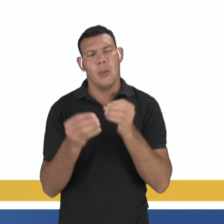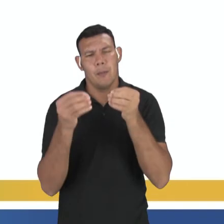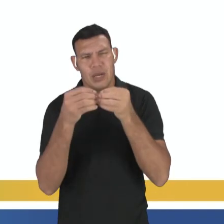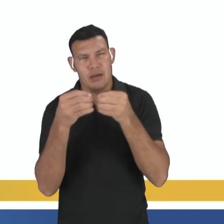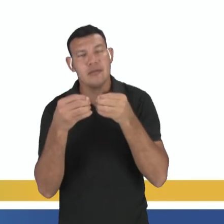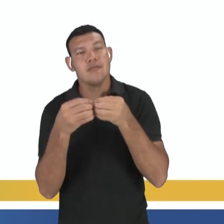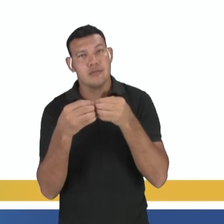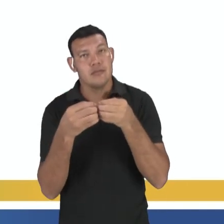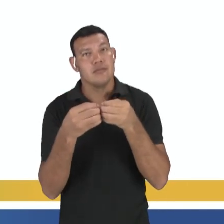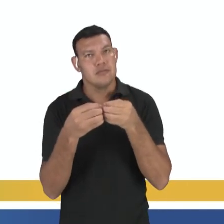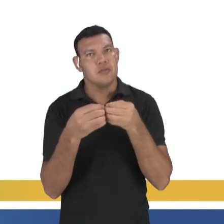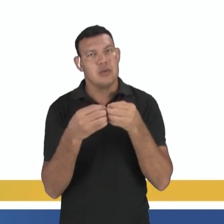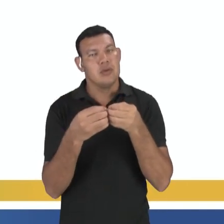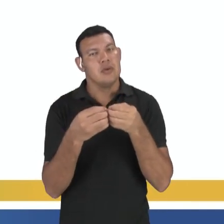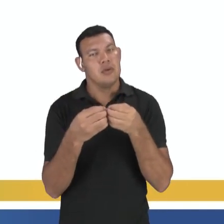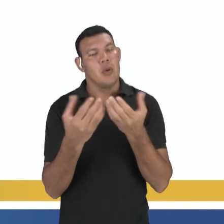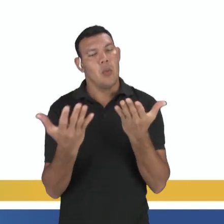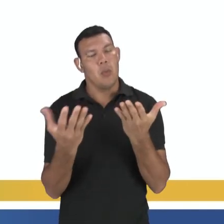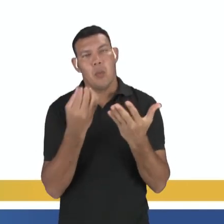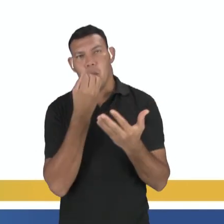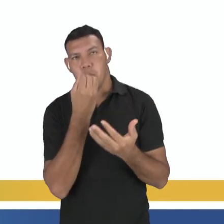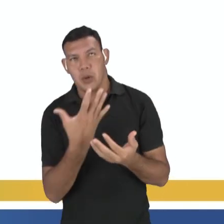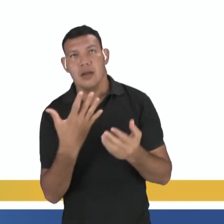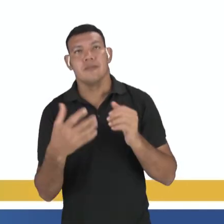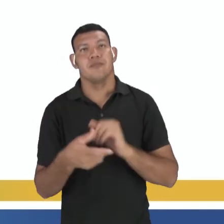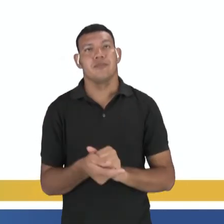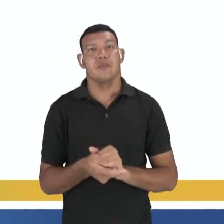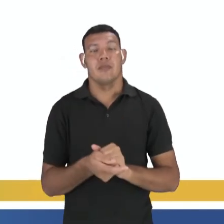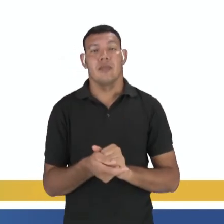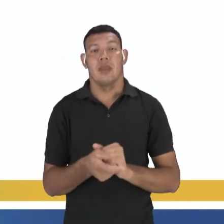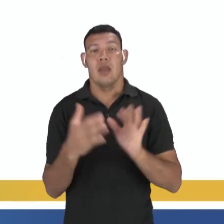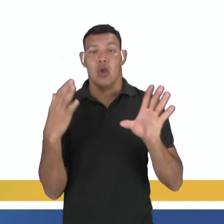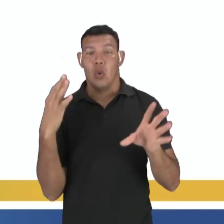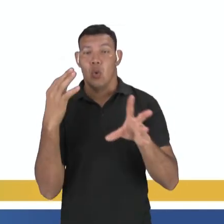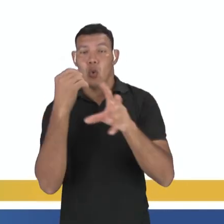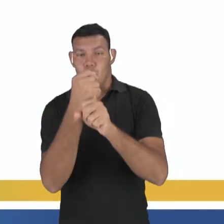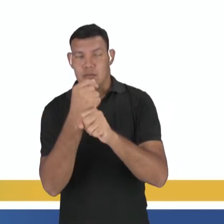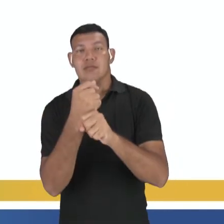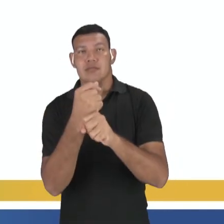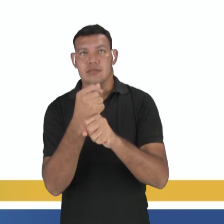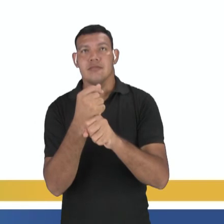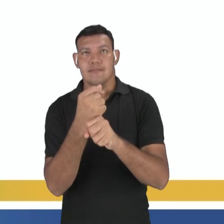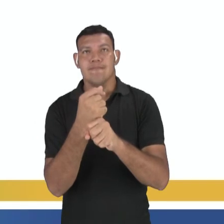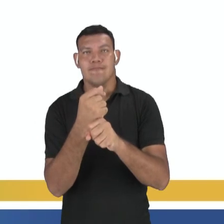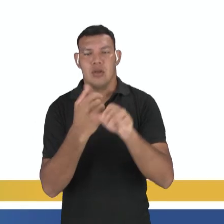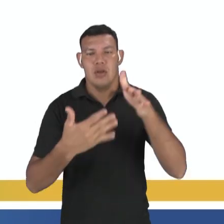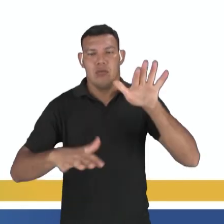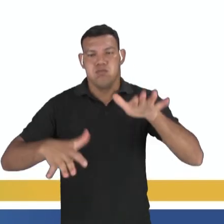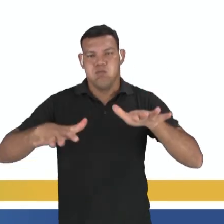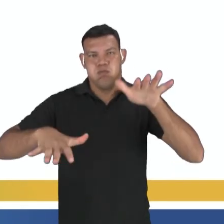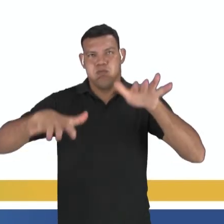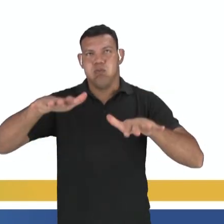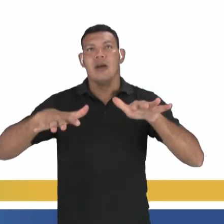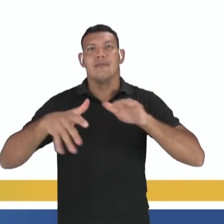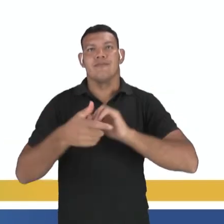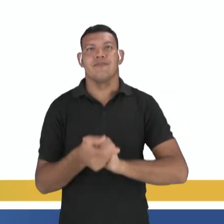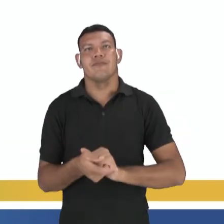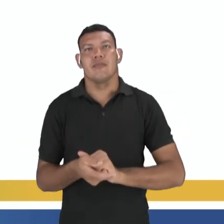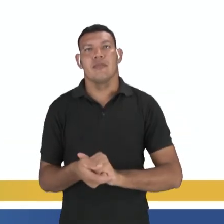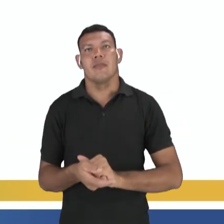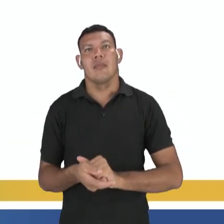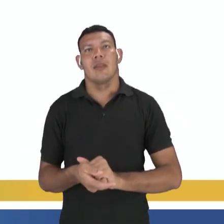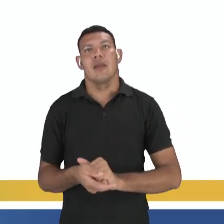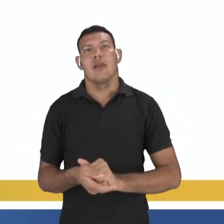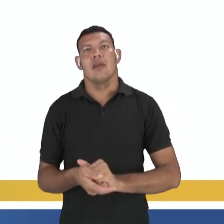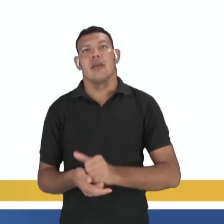né? Isso é um bom indicativo. A média é a soma das notas, tudo dividido para 5. Então a soma